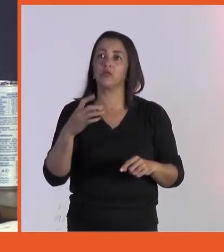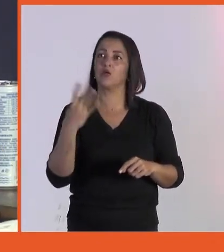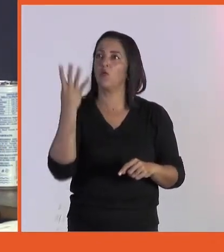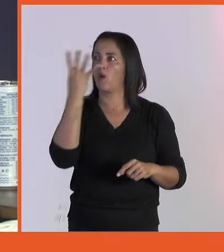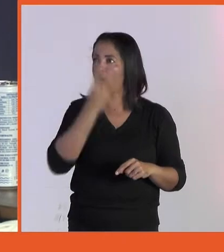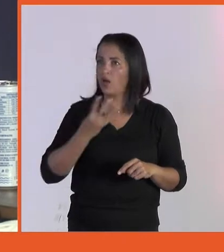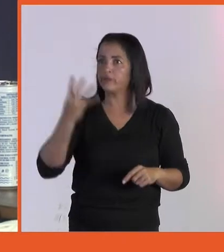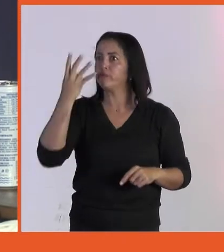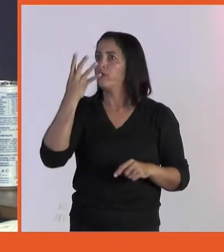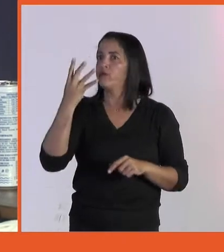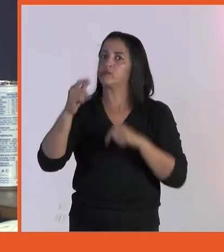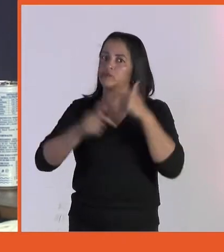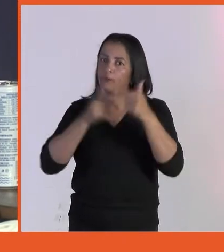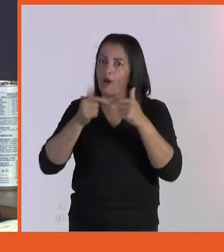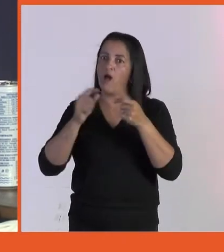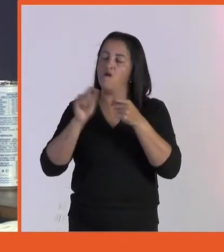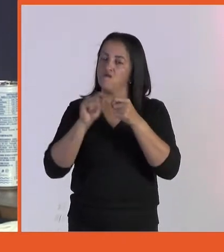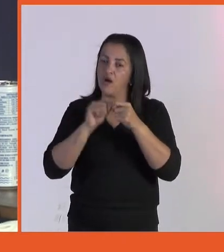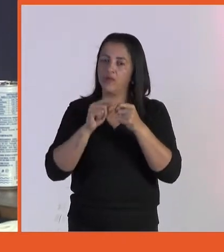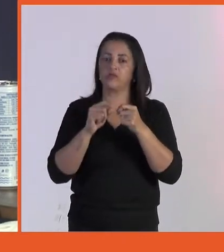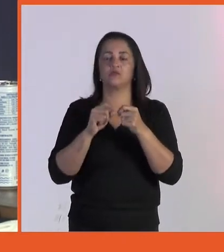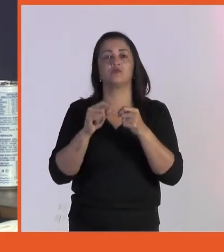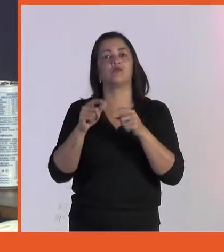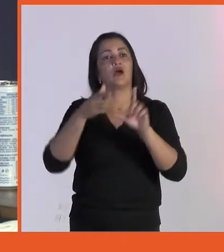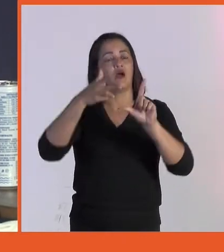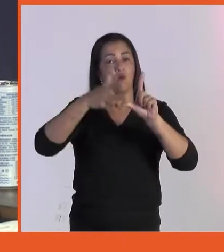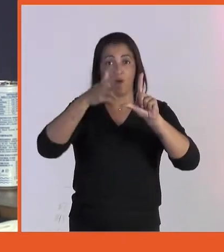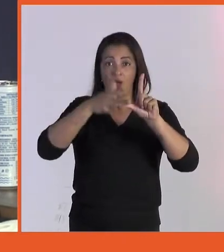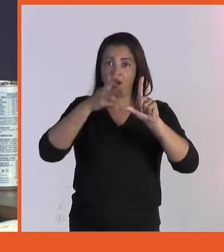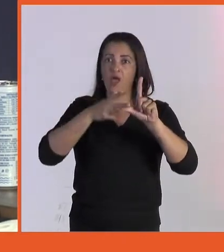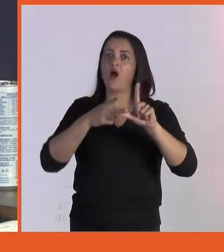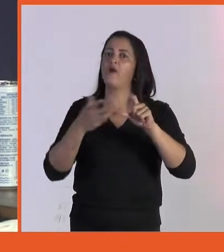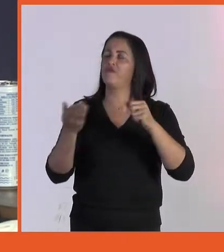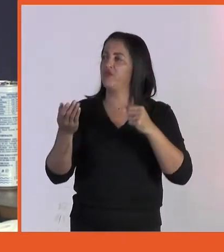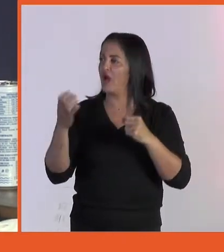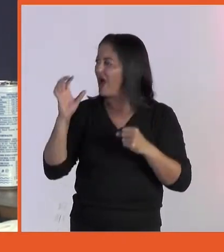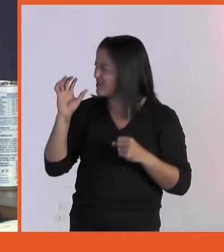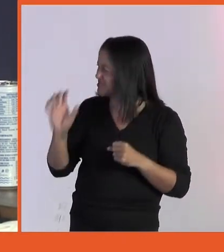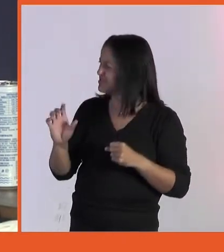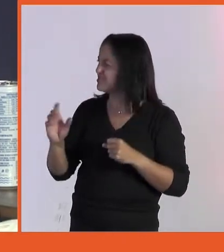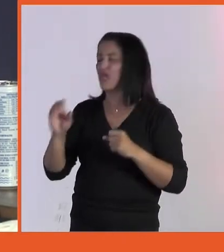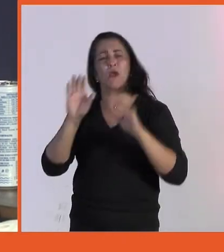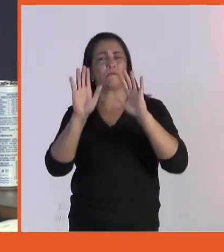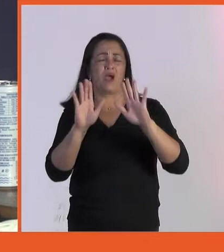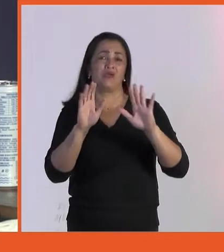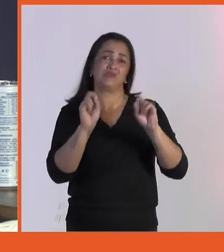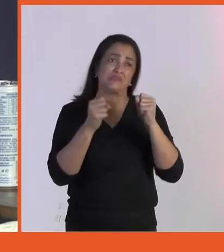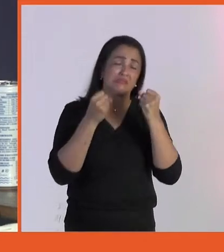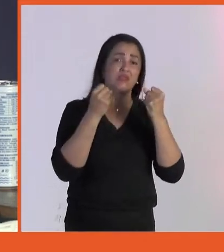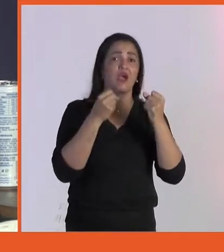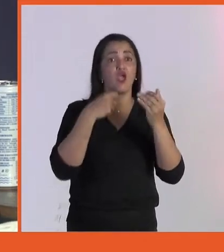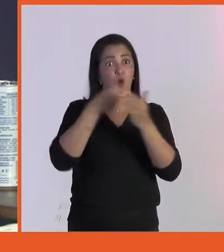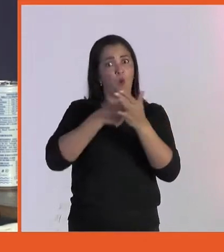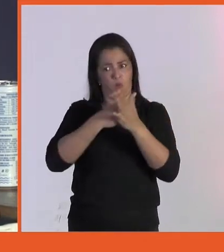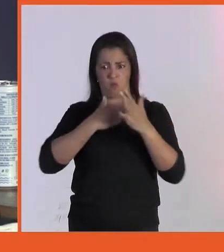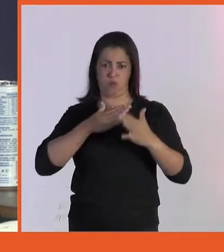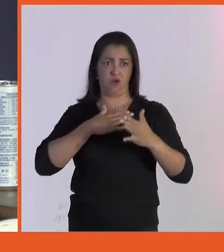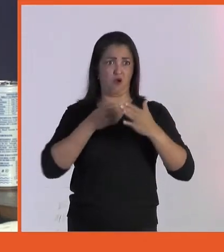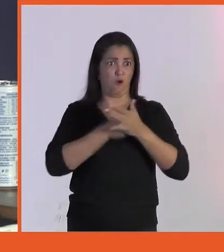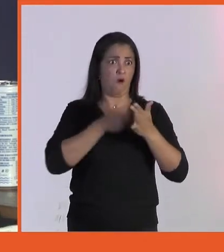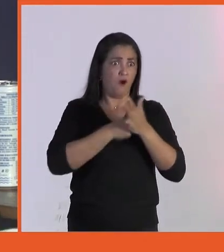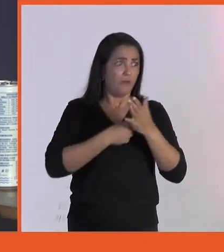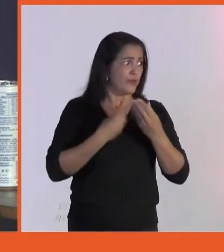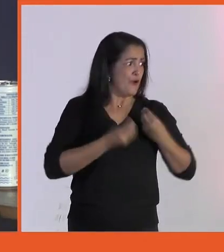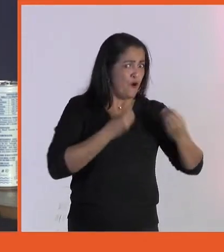vivo, sabe? É uma live política? É, eu falo só de política? Não, tem dia que eu nem toco nesse assunto, apesar de tudo ser política, enfim, não vou